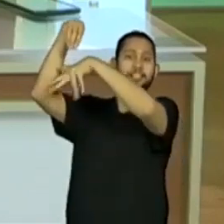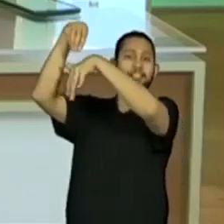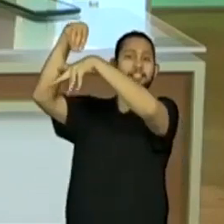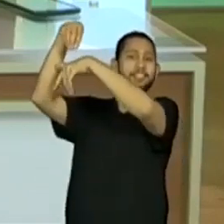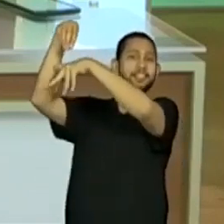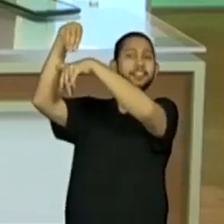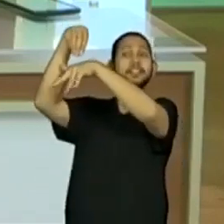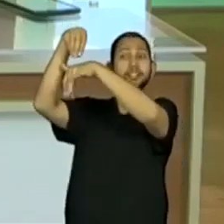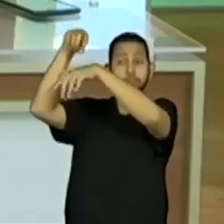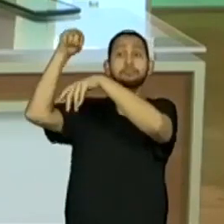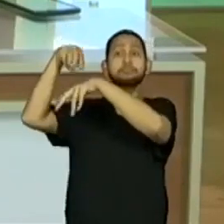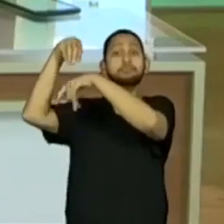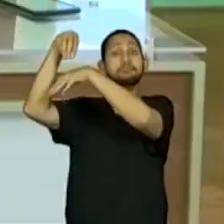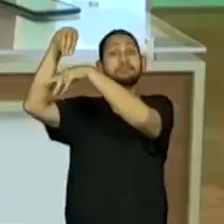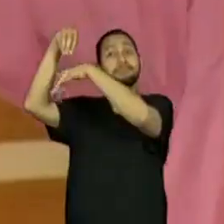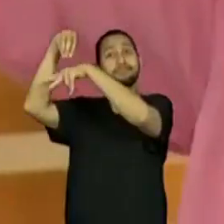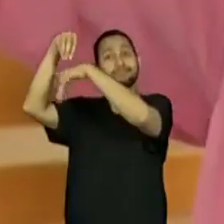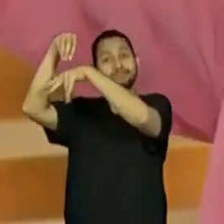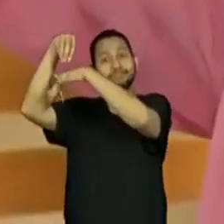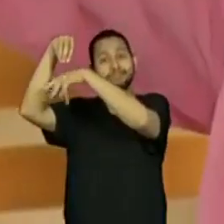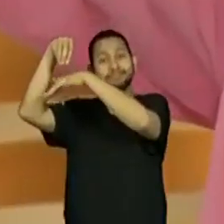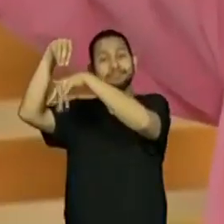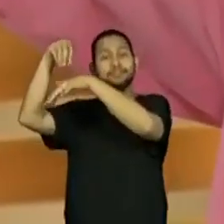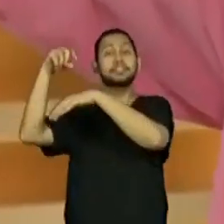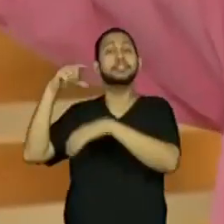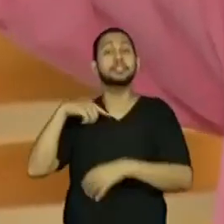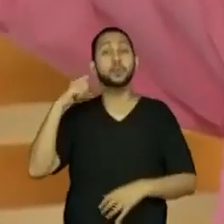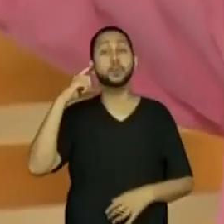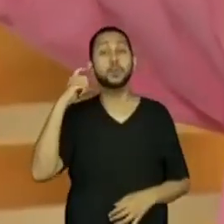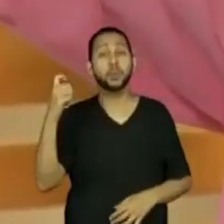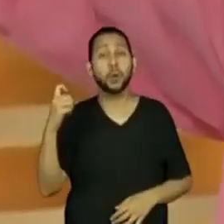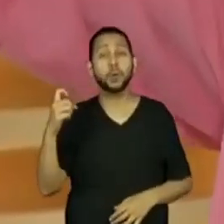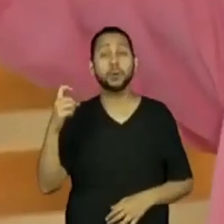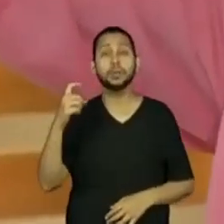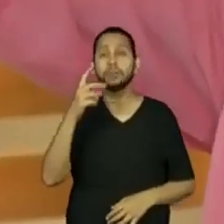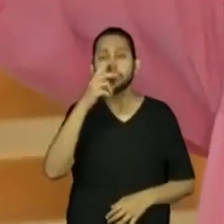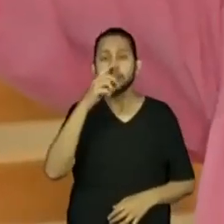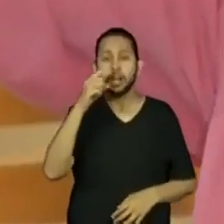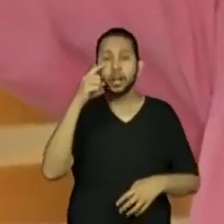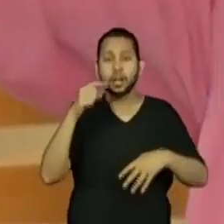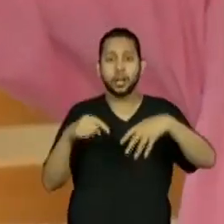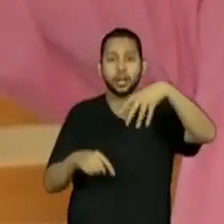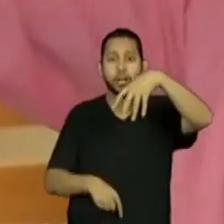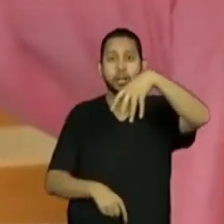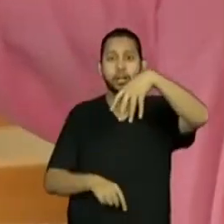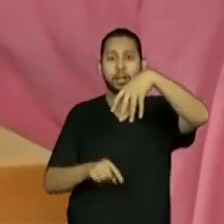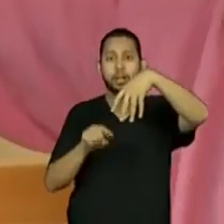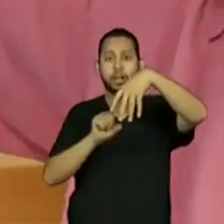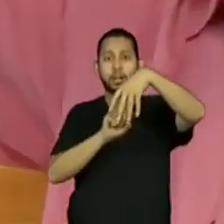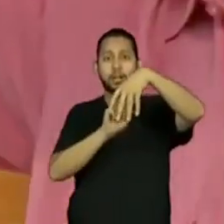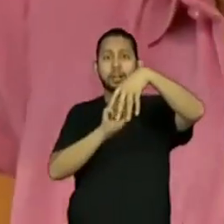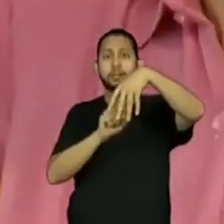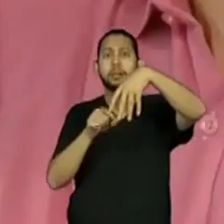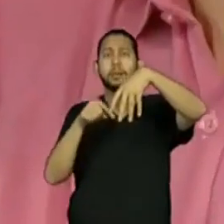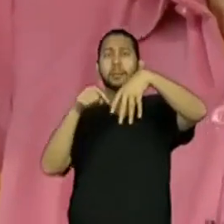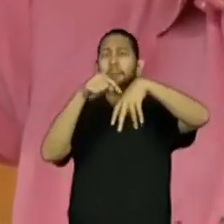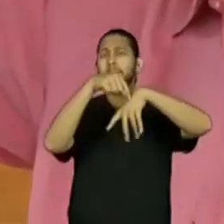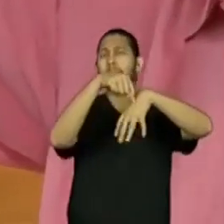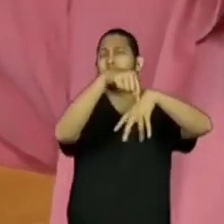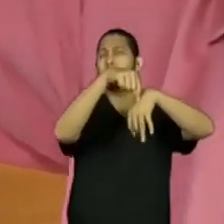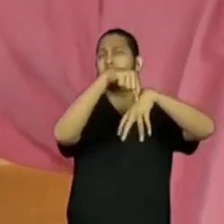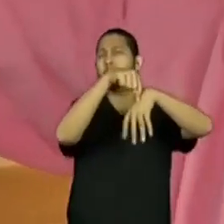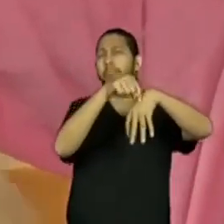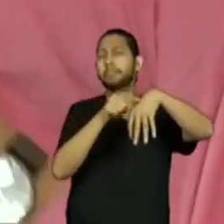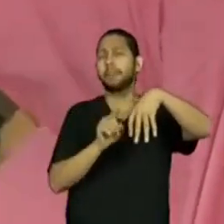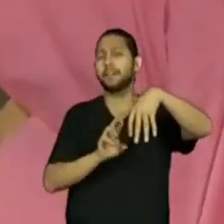No sino dos ventos são produzidos sons diferentes. Agora, por que esses